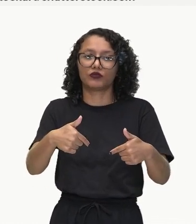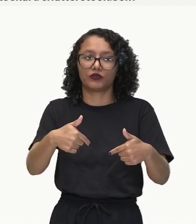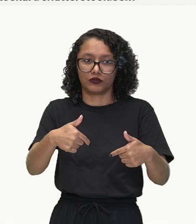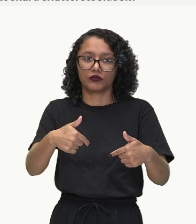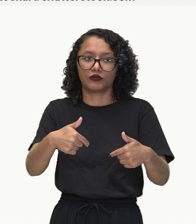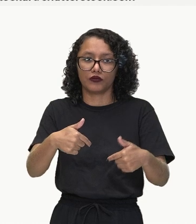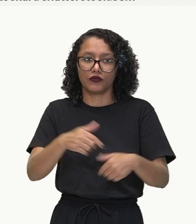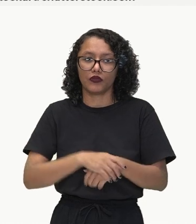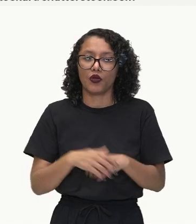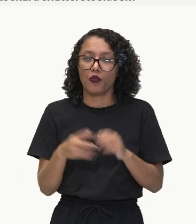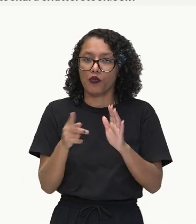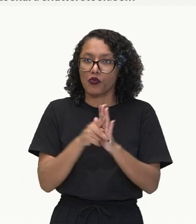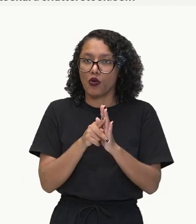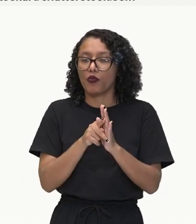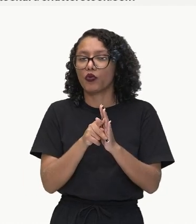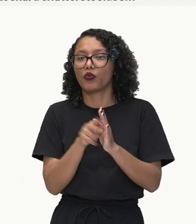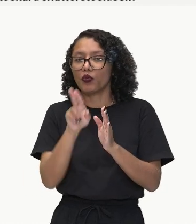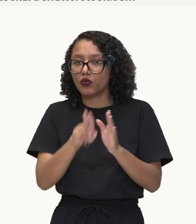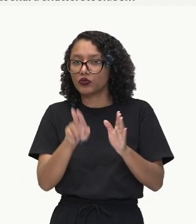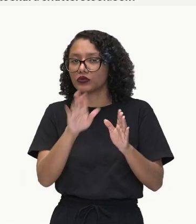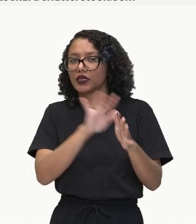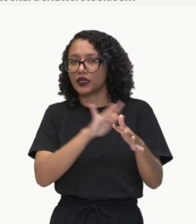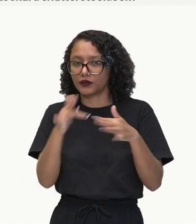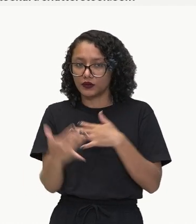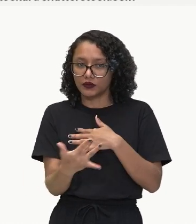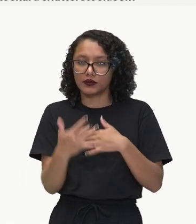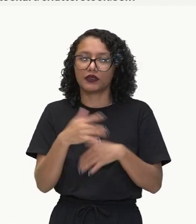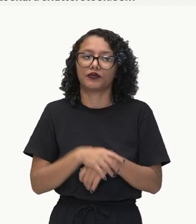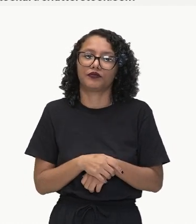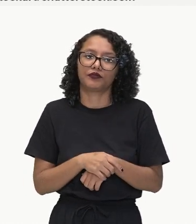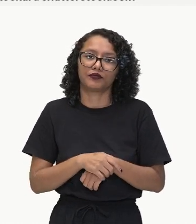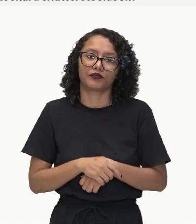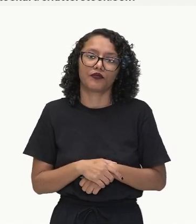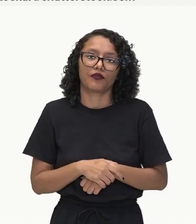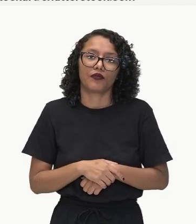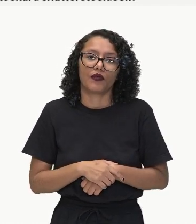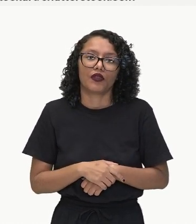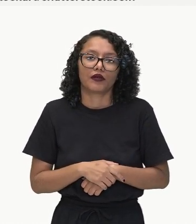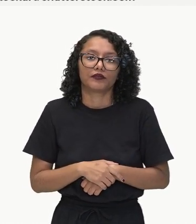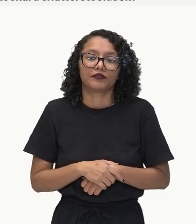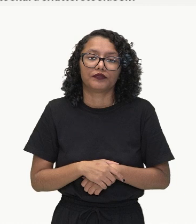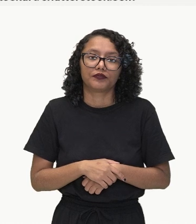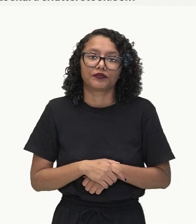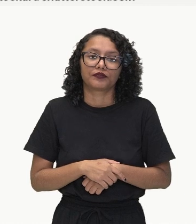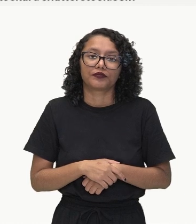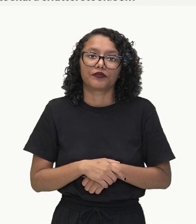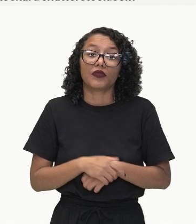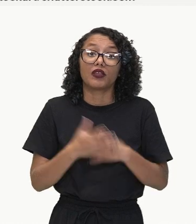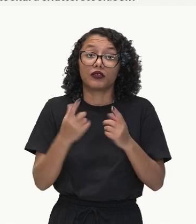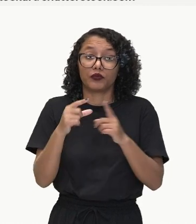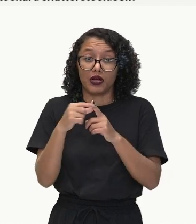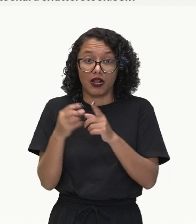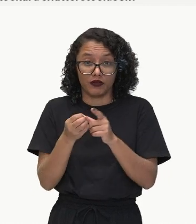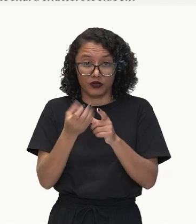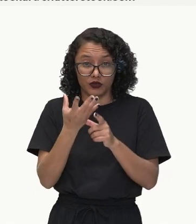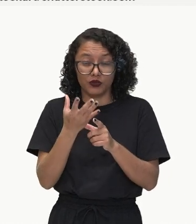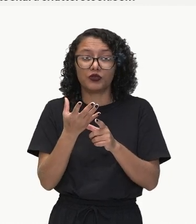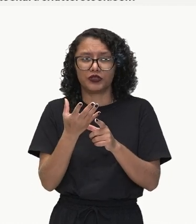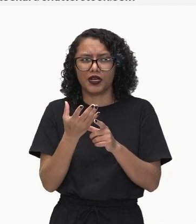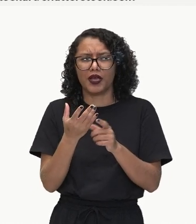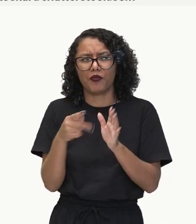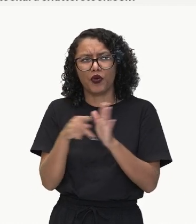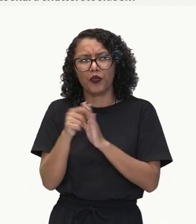dessa rede social. Então notem aí que o surgimento dessas palavras, mesmo que sejam palavras